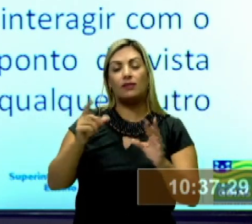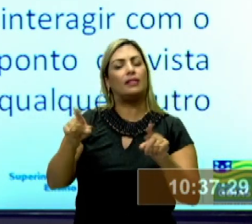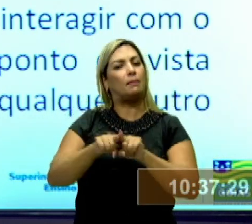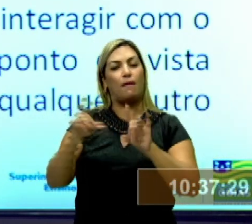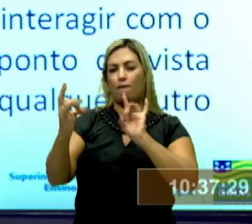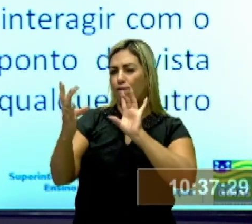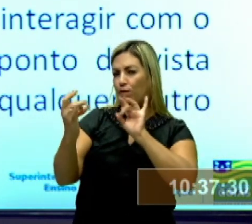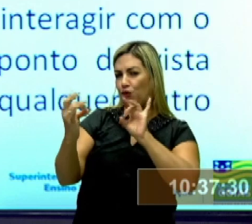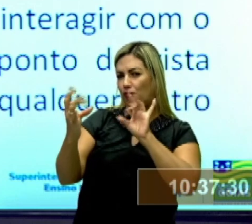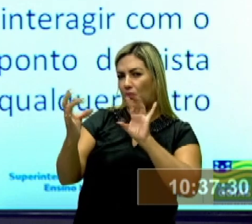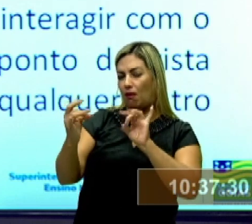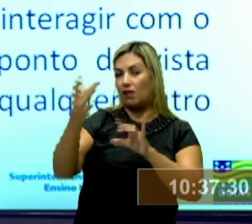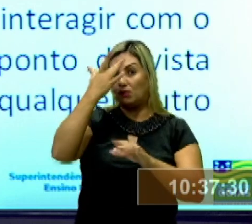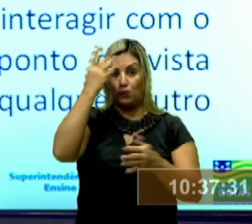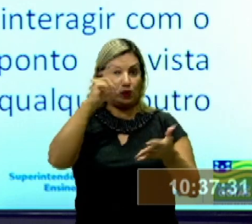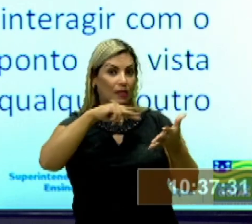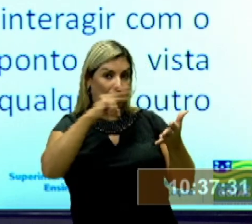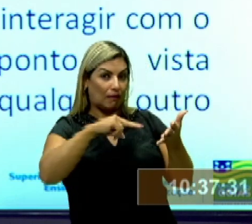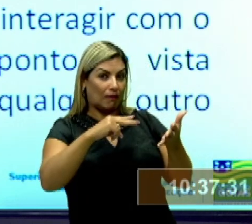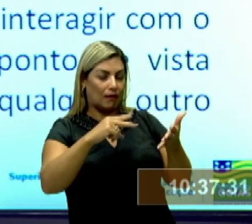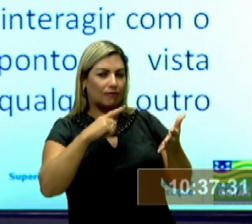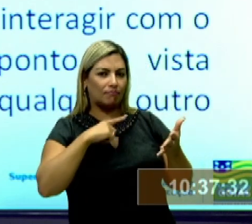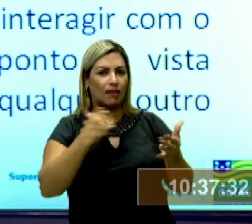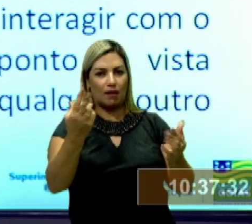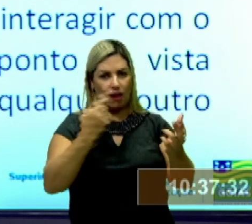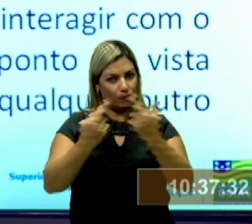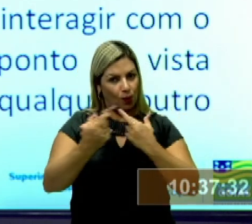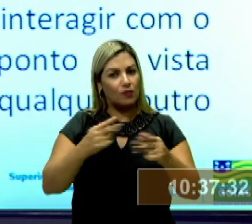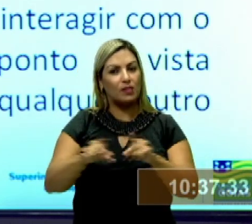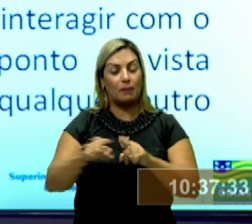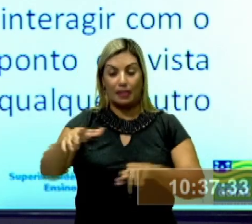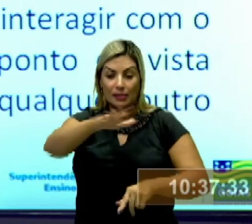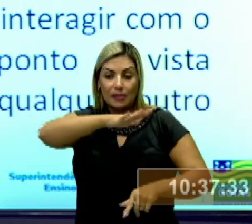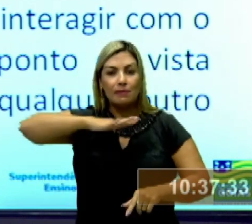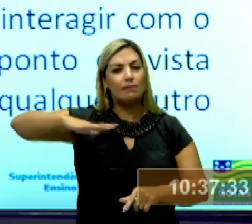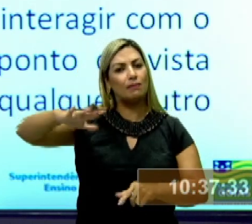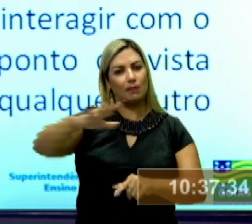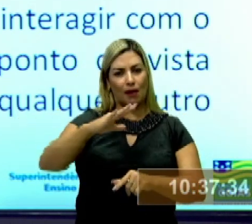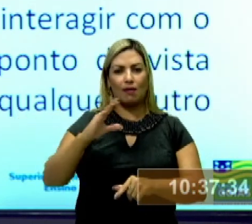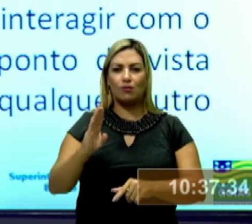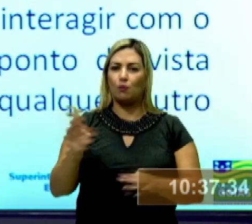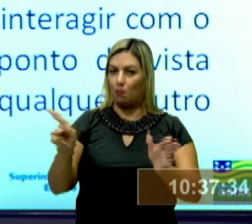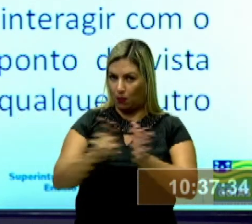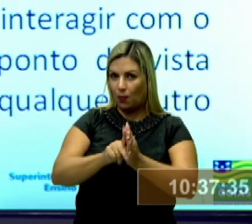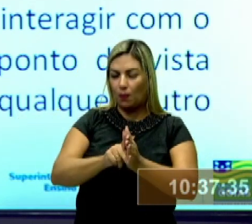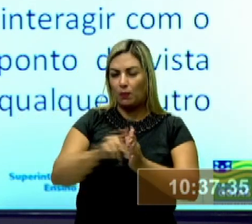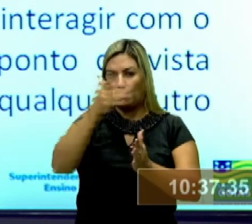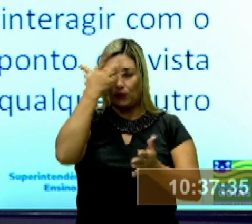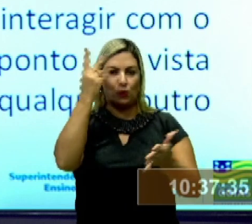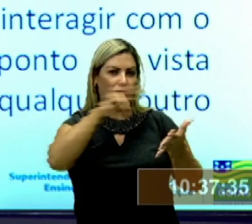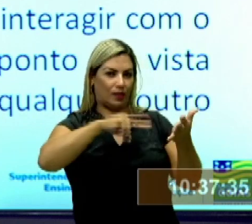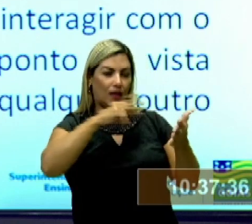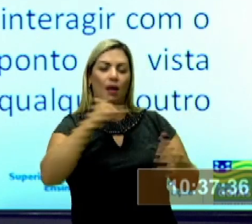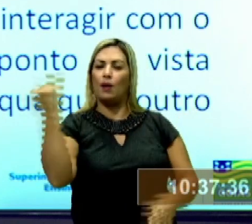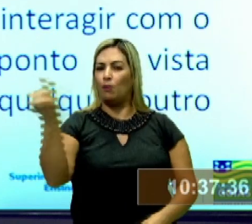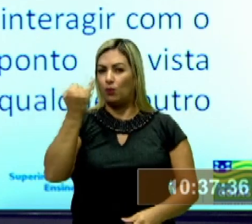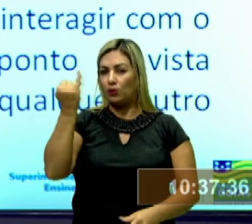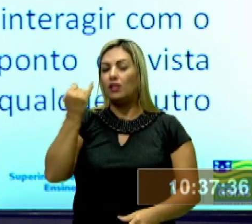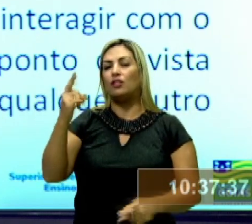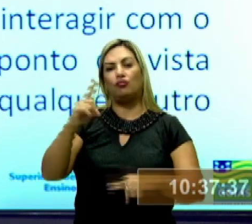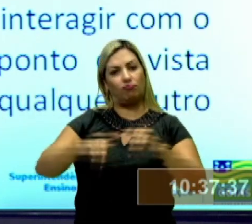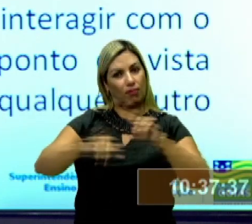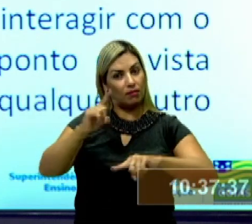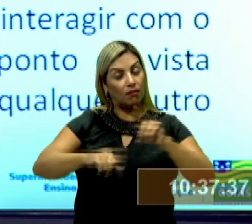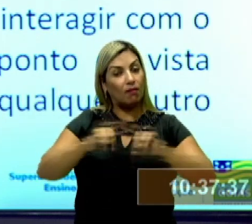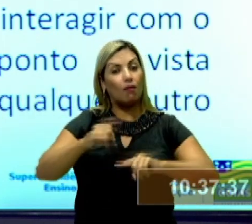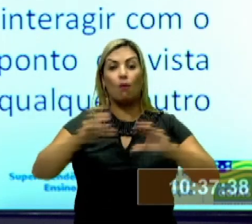dos seus leitores. Esse espaço reservado aos leitores é um importante instrumento de comunicação, pois eles